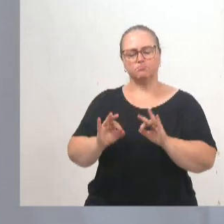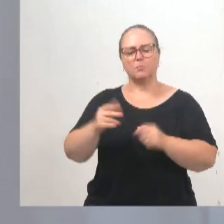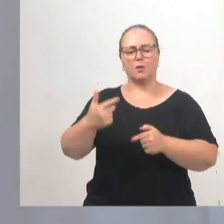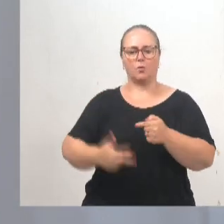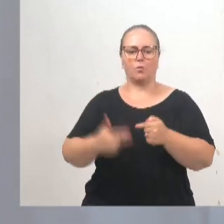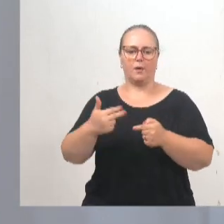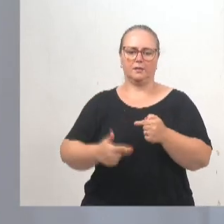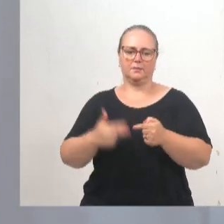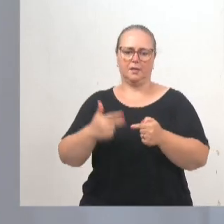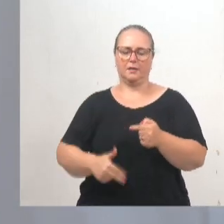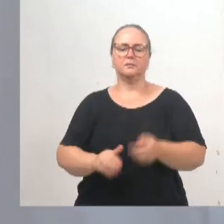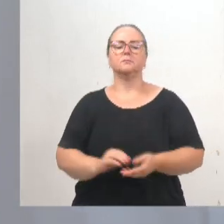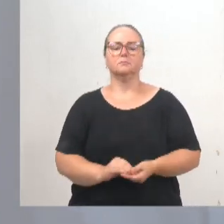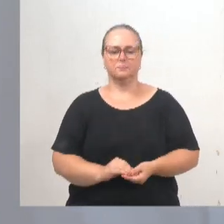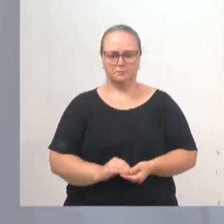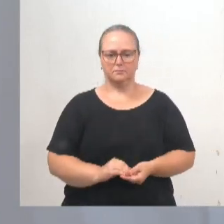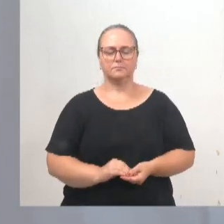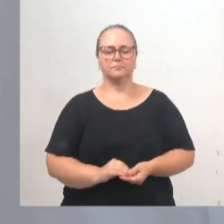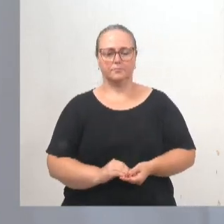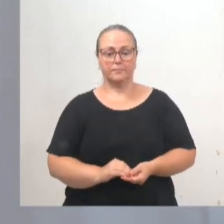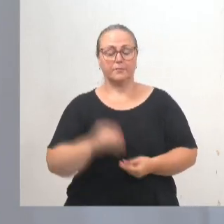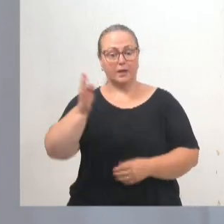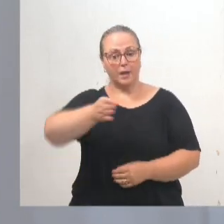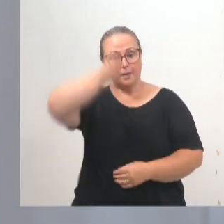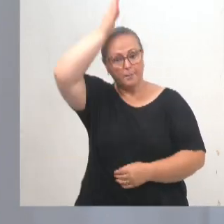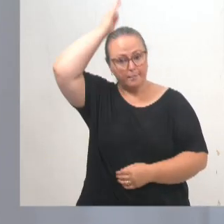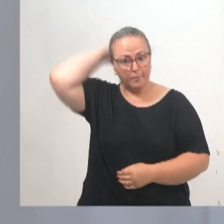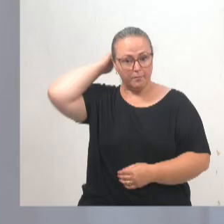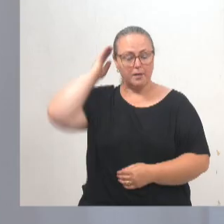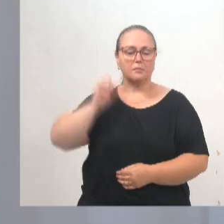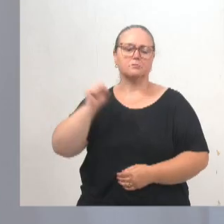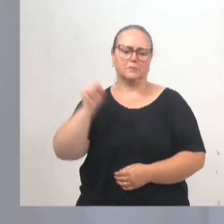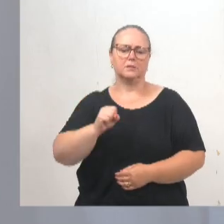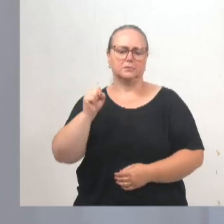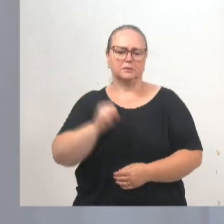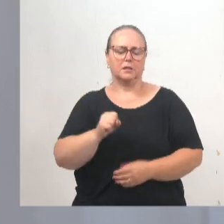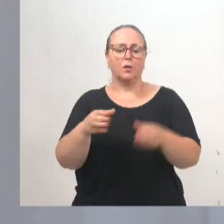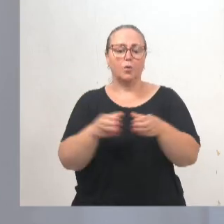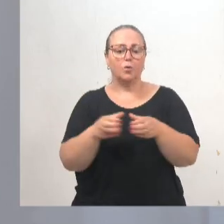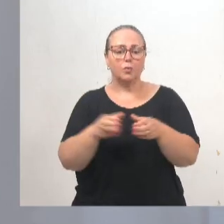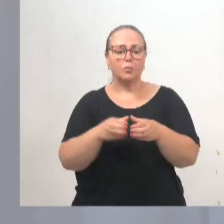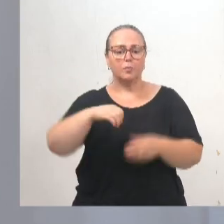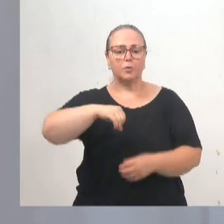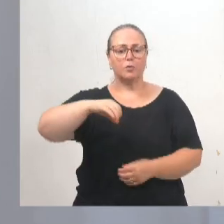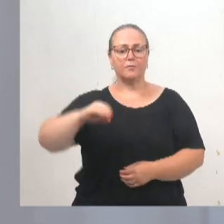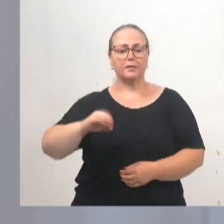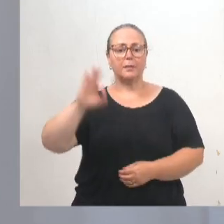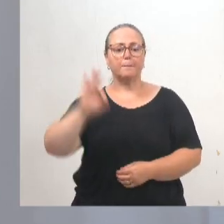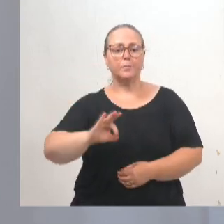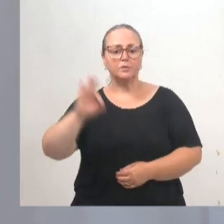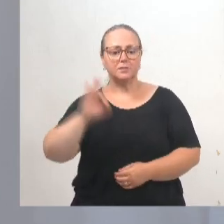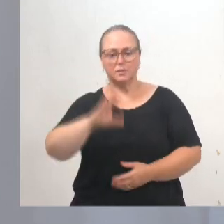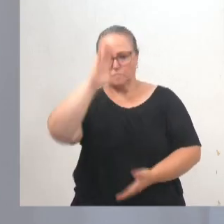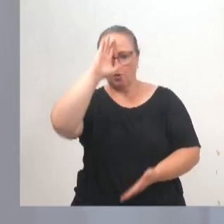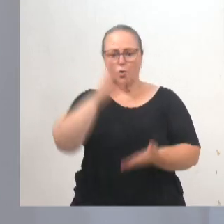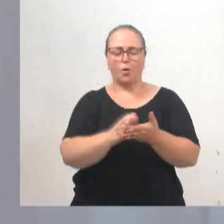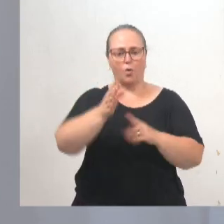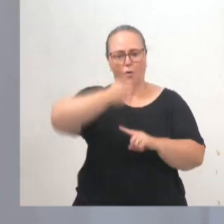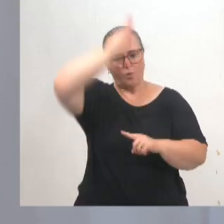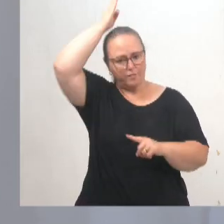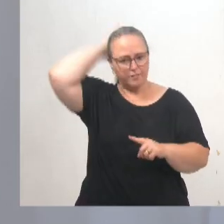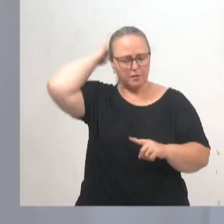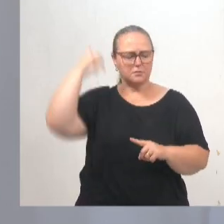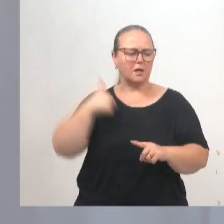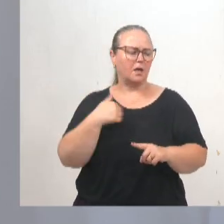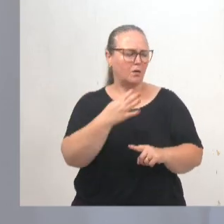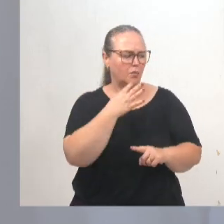qualidade. O Corpo de Bombeiros adquiriu ao longo dos anos uma credibilidade acima de 90% junto à população. Eu sei o tamanho da responsabilidade que me cabe, porque